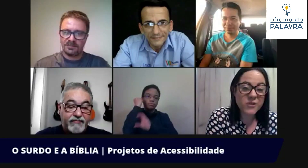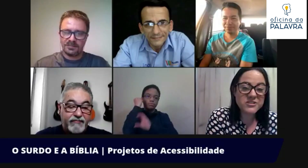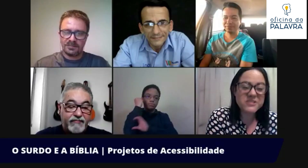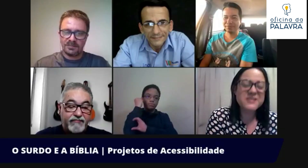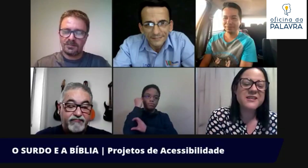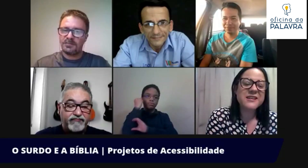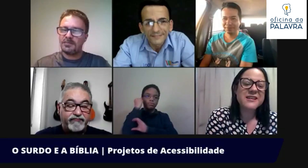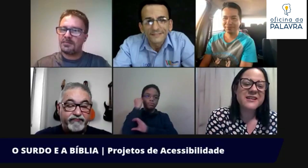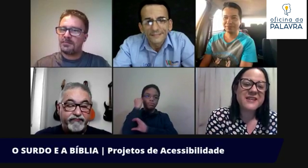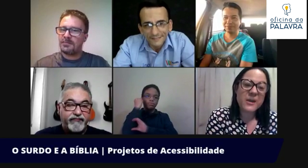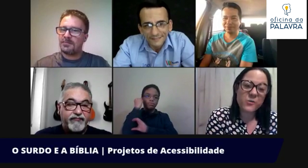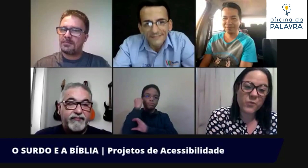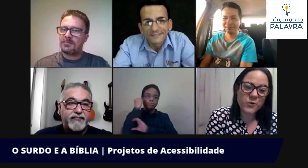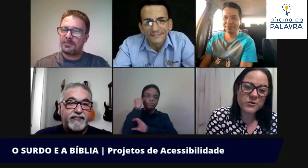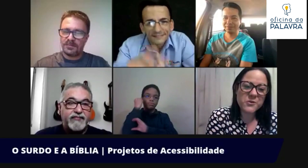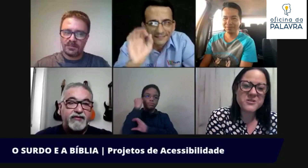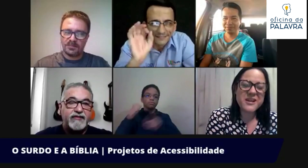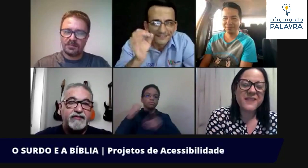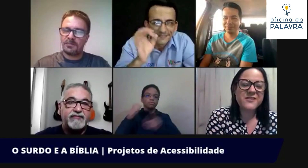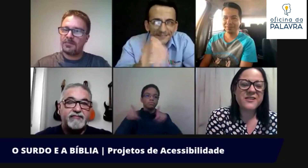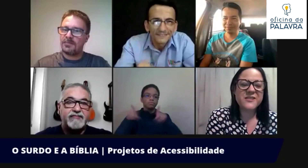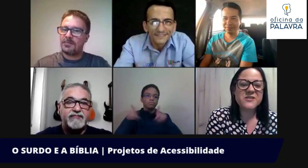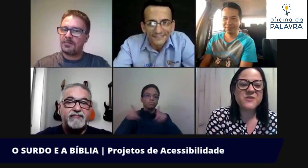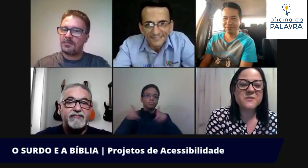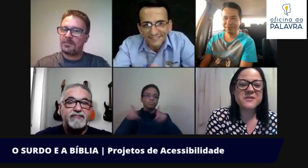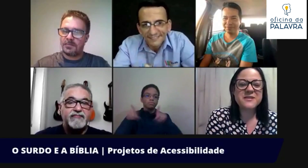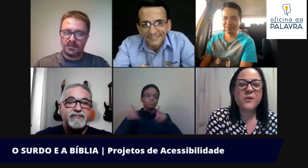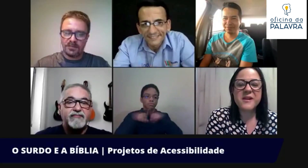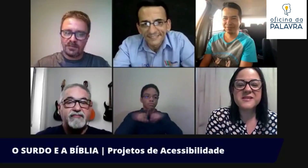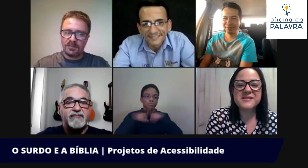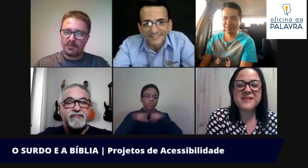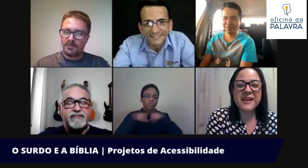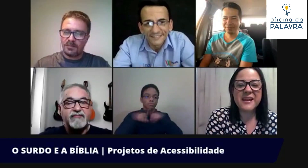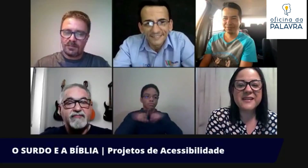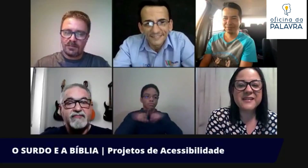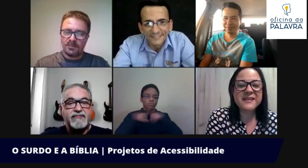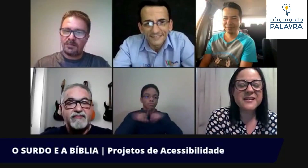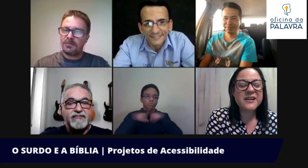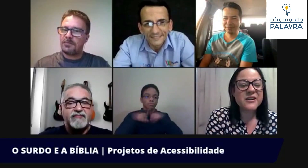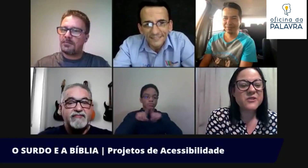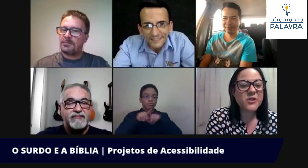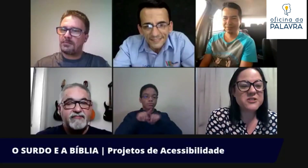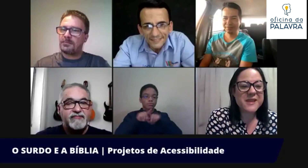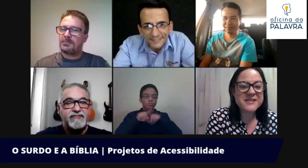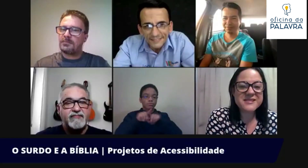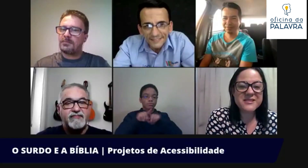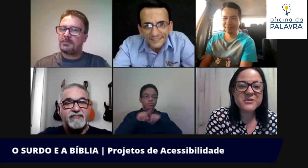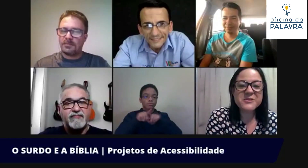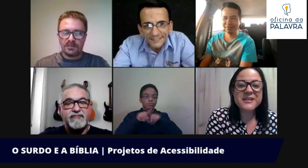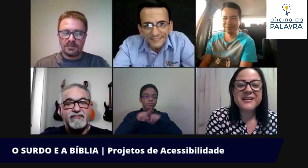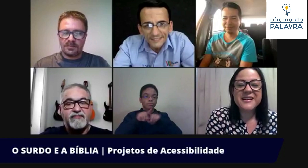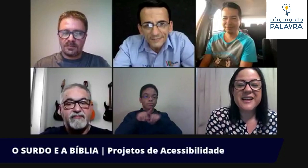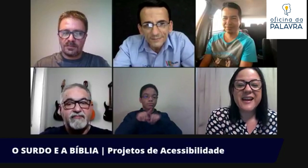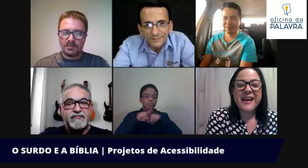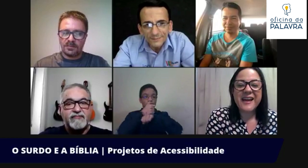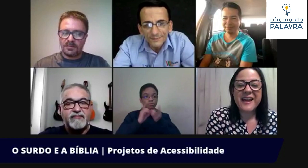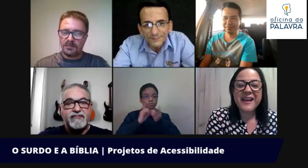diretor-geral do DOT, que é um outro projeto que nós vamos, então, conhecer, né? DOT